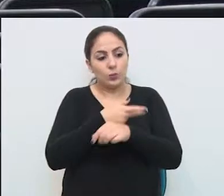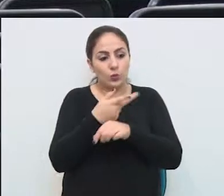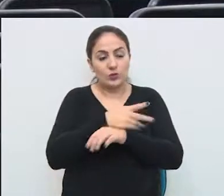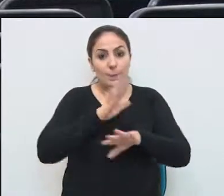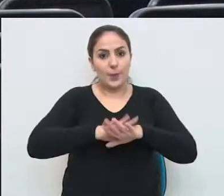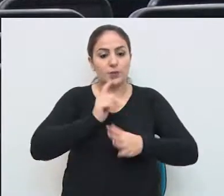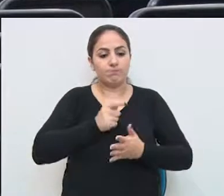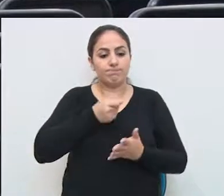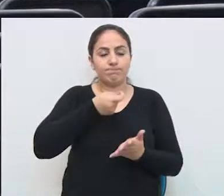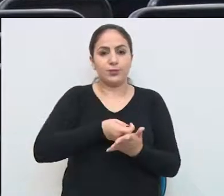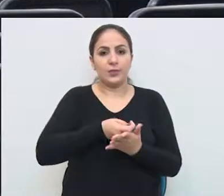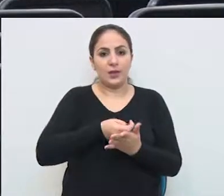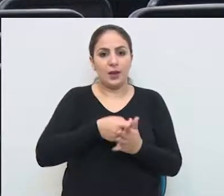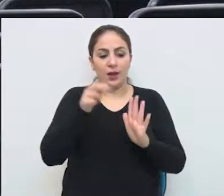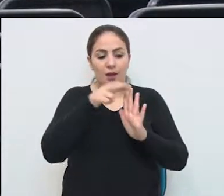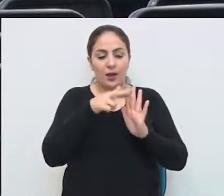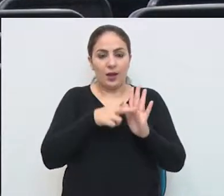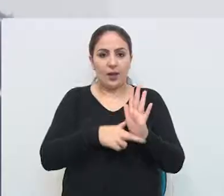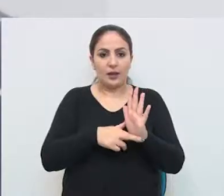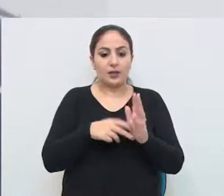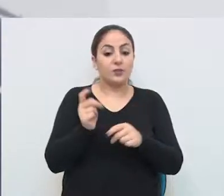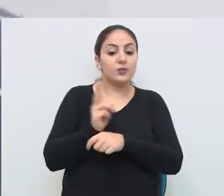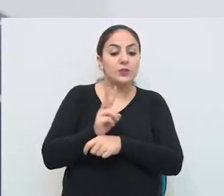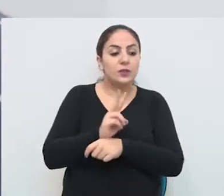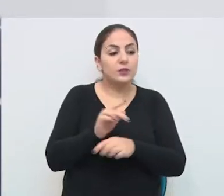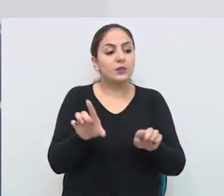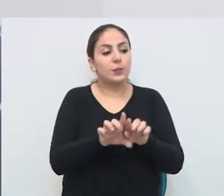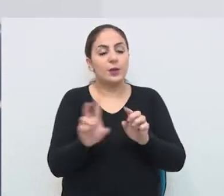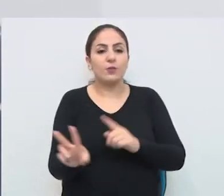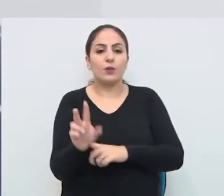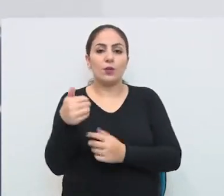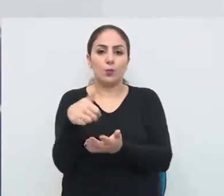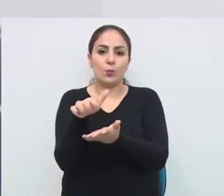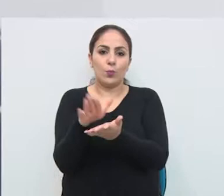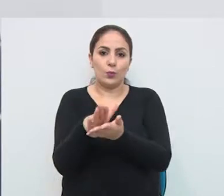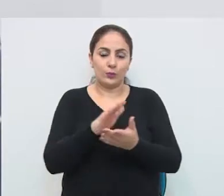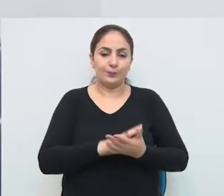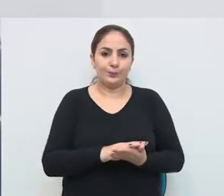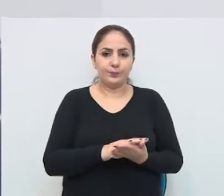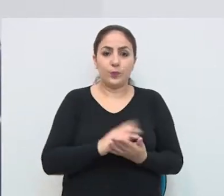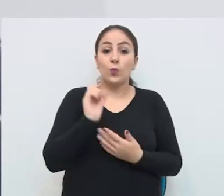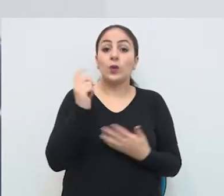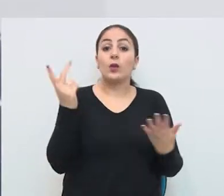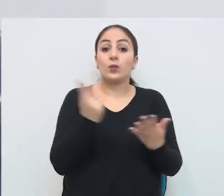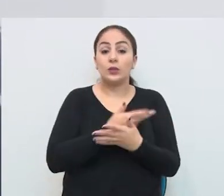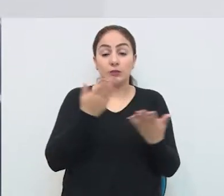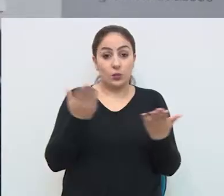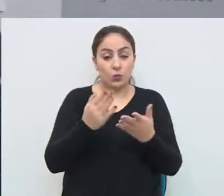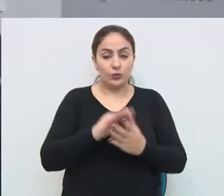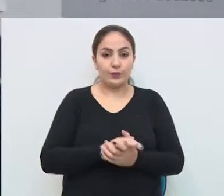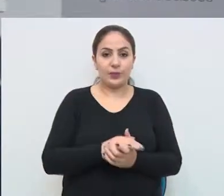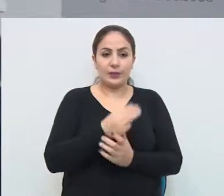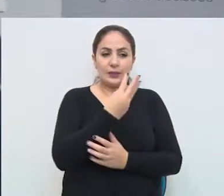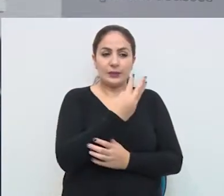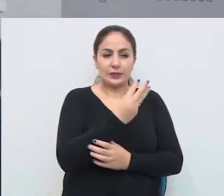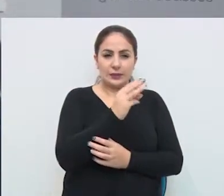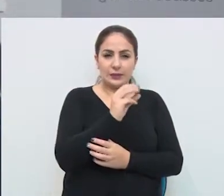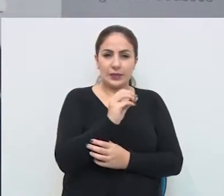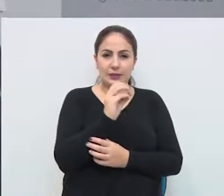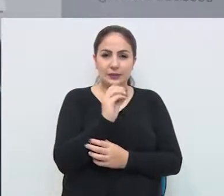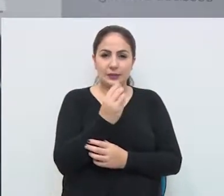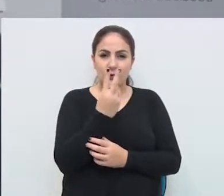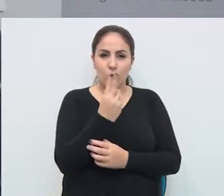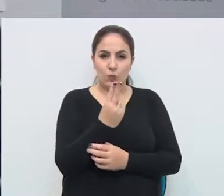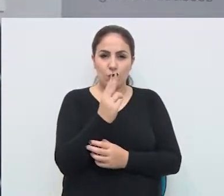norma, na parte da fiscalização e também no valor das multas. O que ocorre hoje? 300